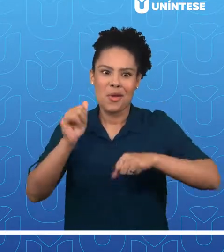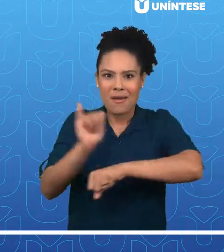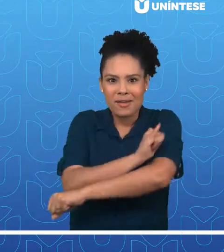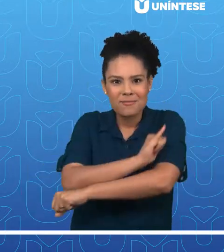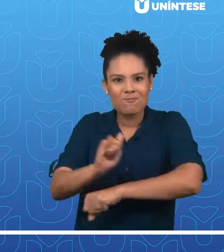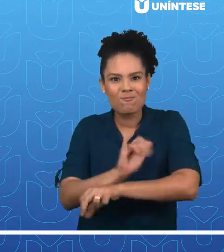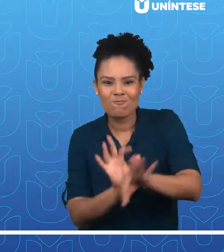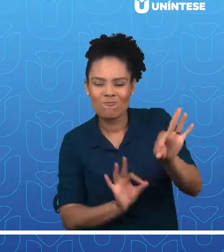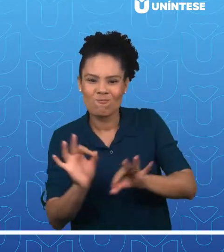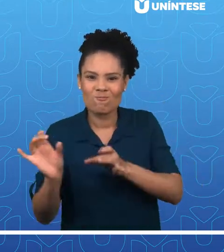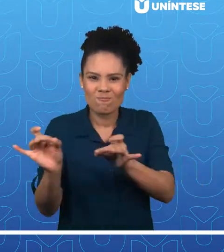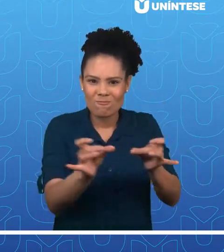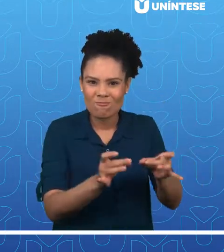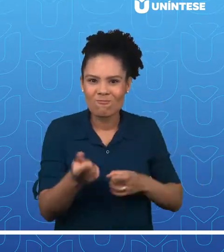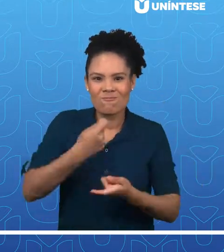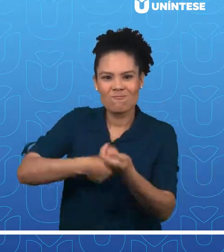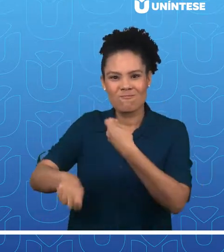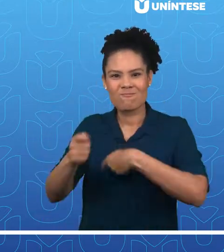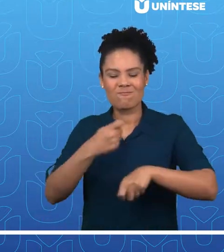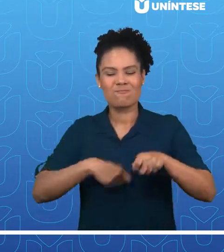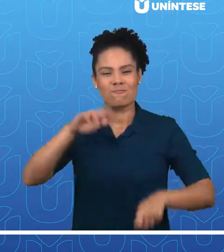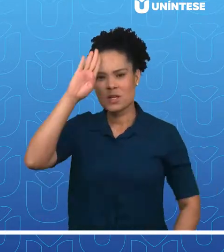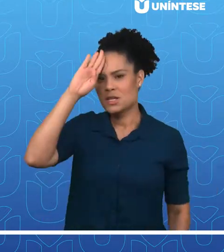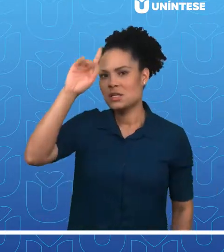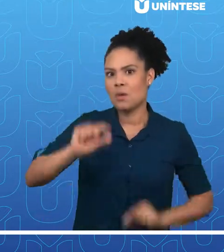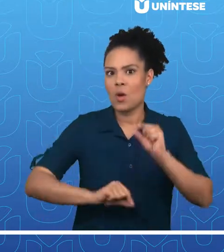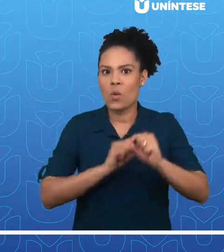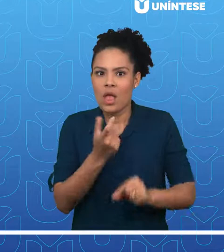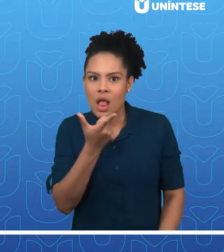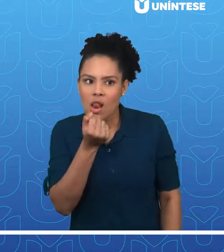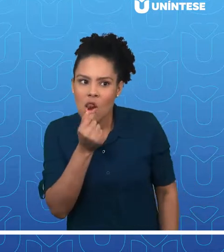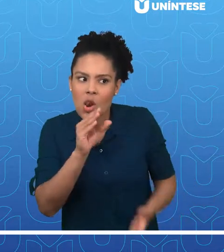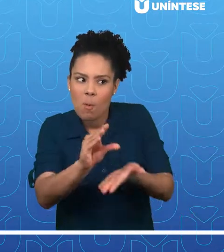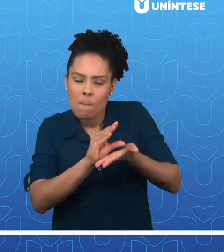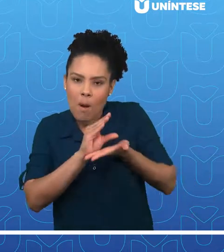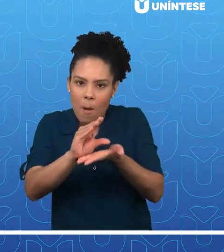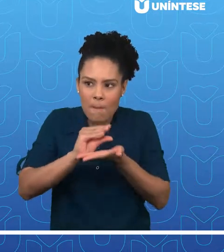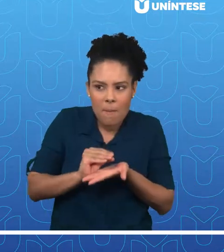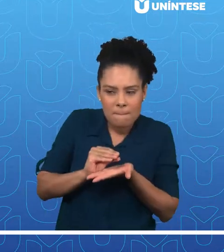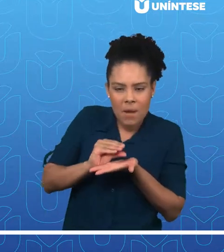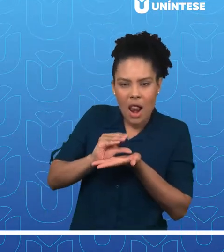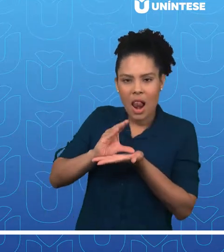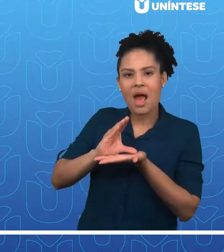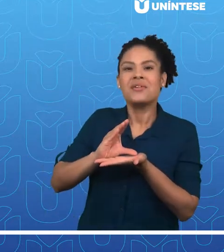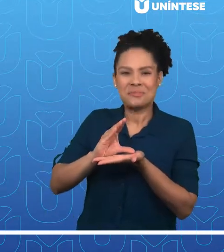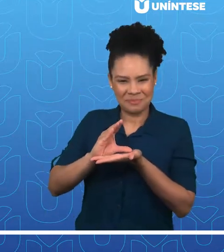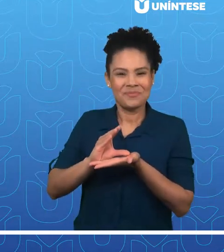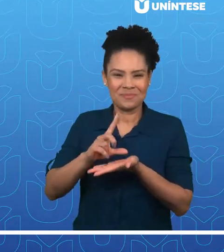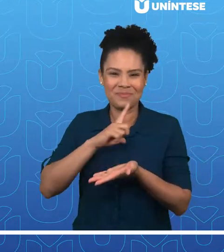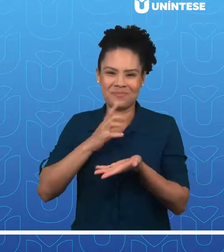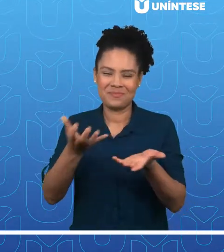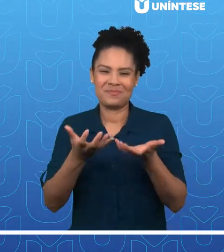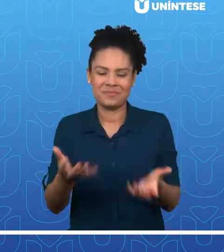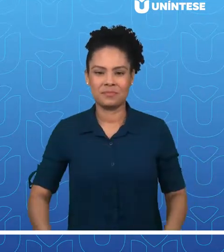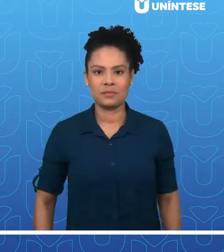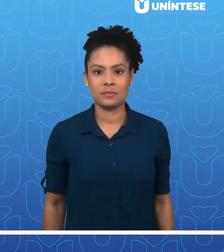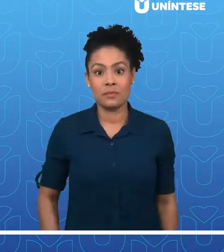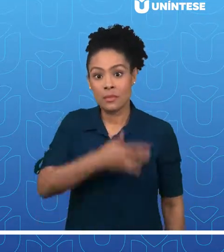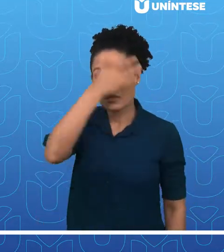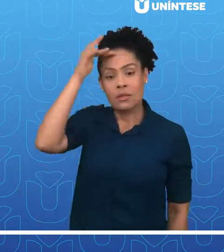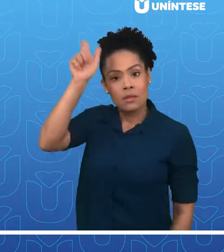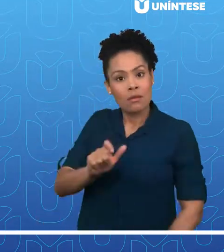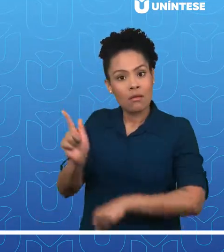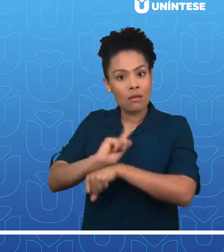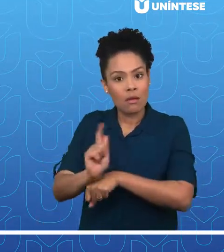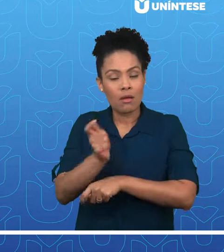comerciais, implementando processos cujo objetivo é a maior lucratividade. Um gestor comercial capacitado,